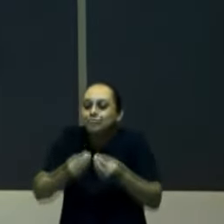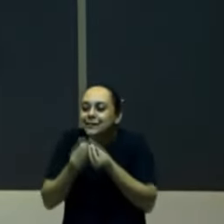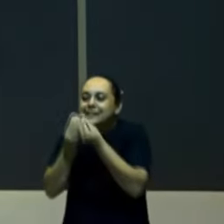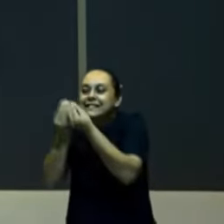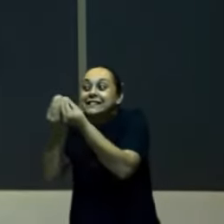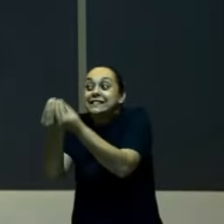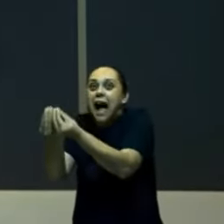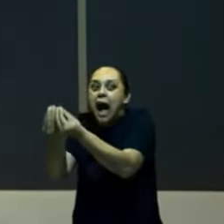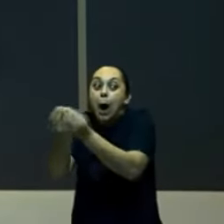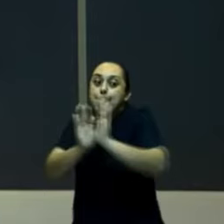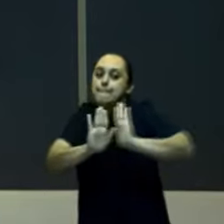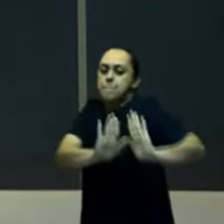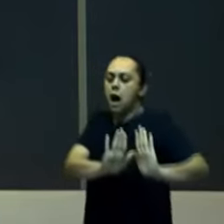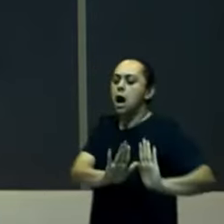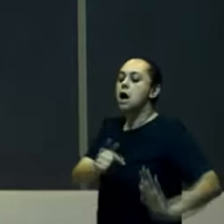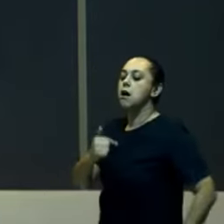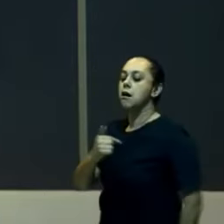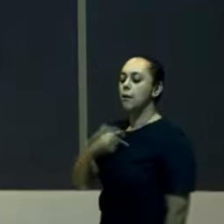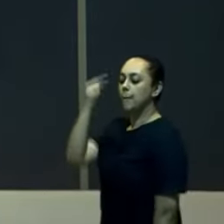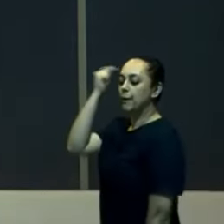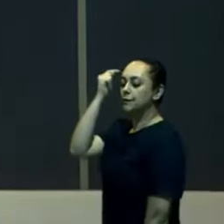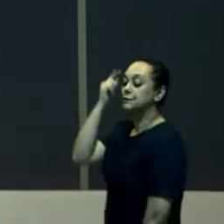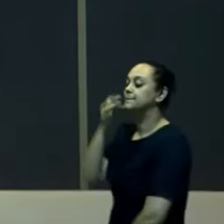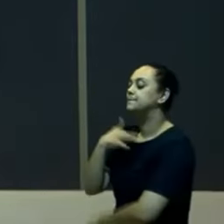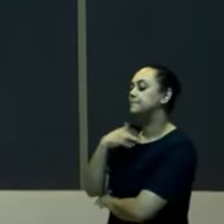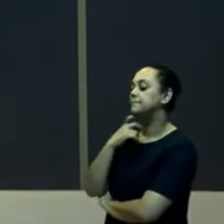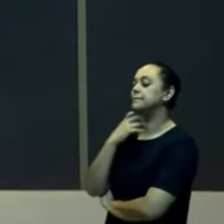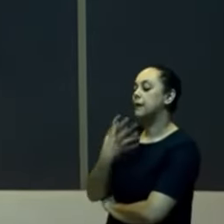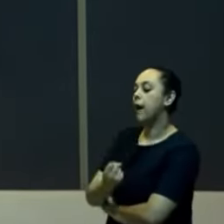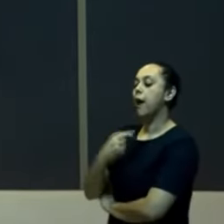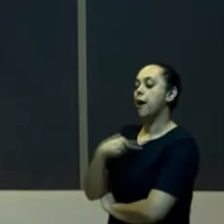mas eu só quero ver o presente que ele vai me dar quando chegar o meu aniversário.